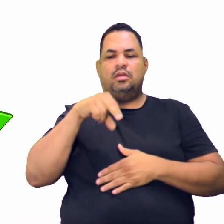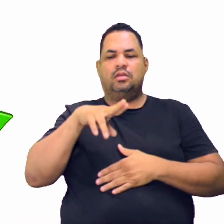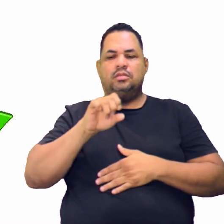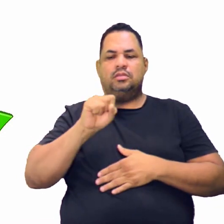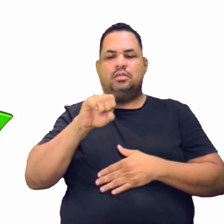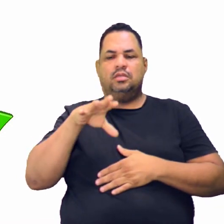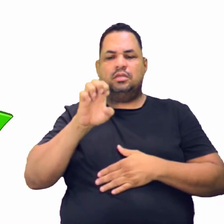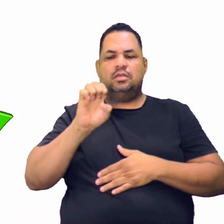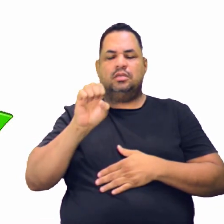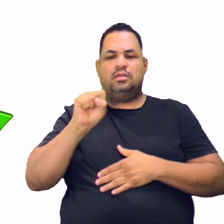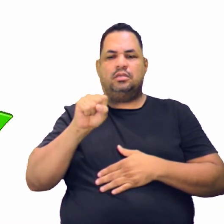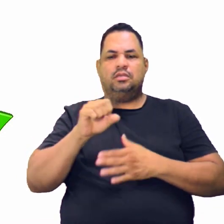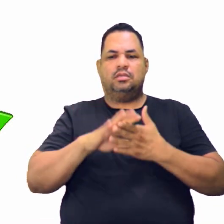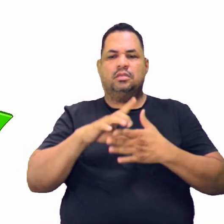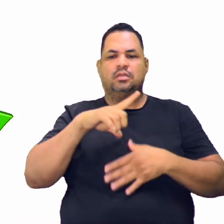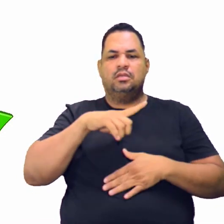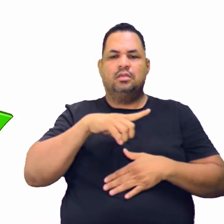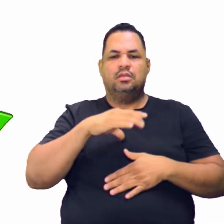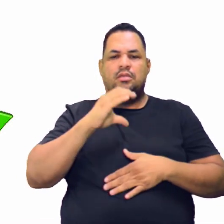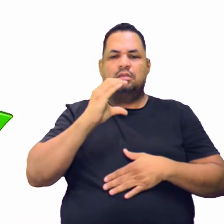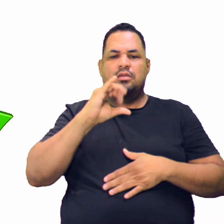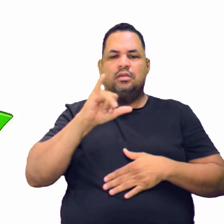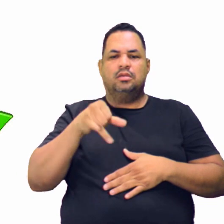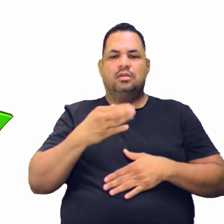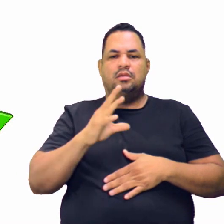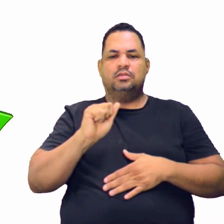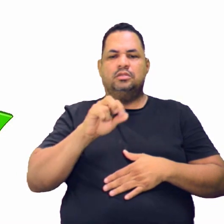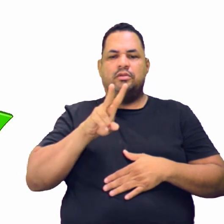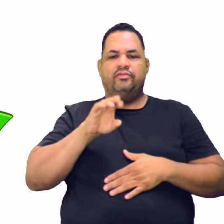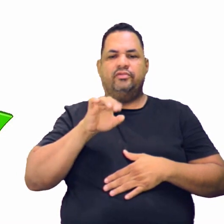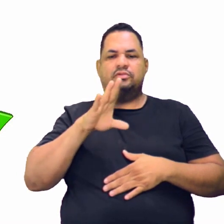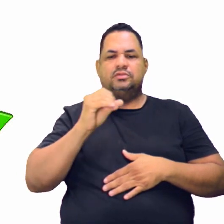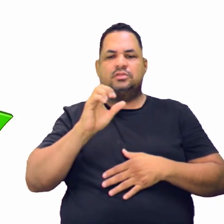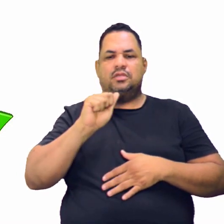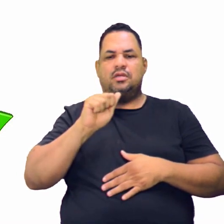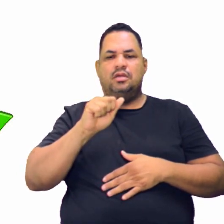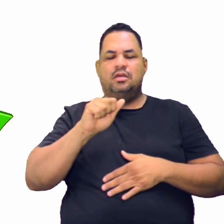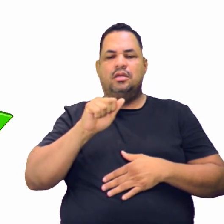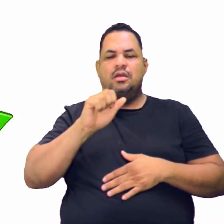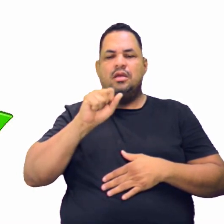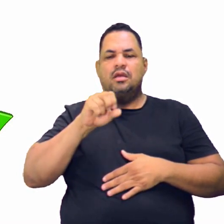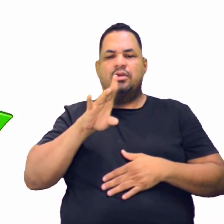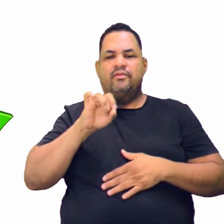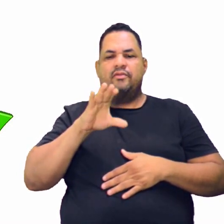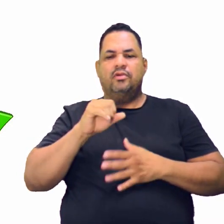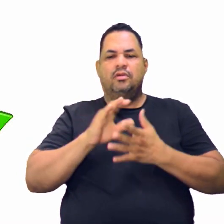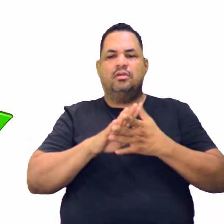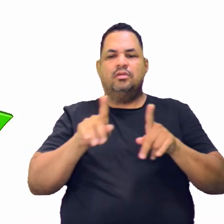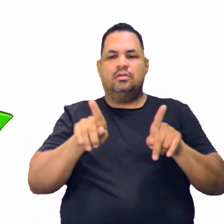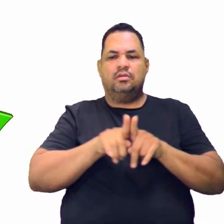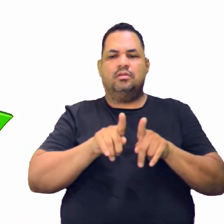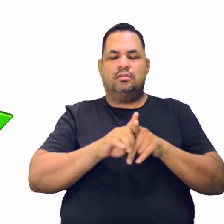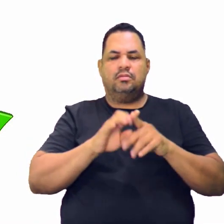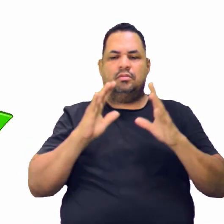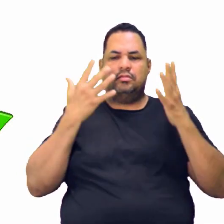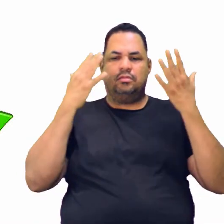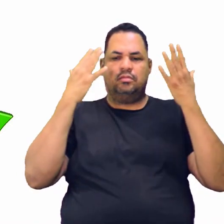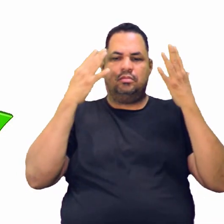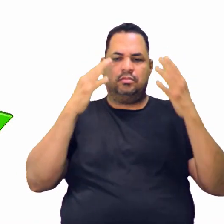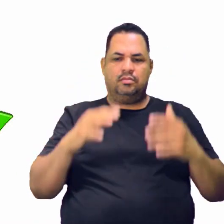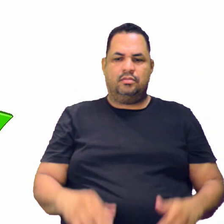os exemplos aqui. Eu tenho cajá, você, avó, também e parabéns,